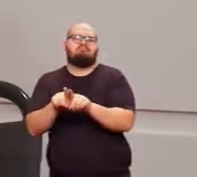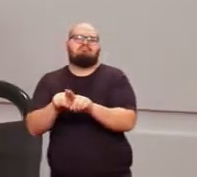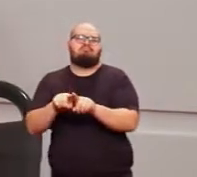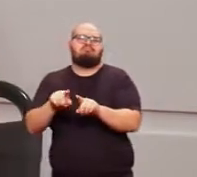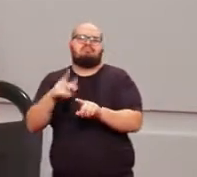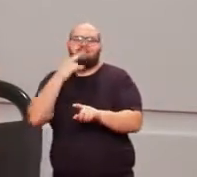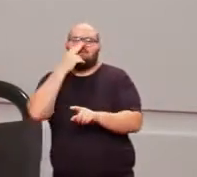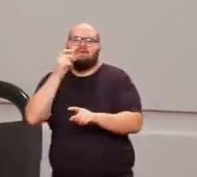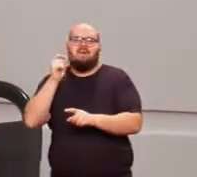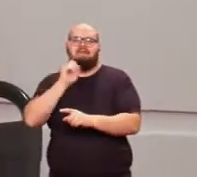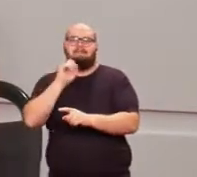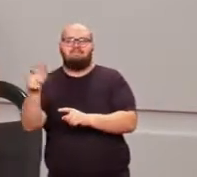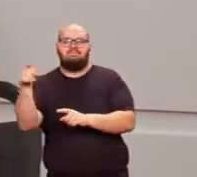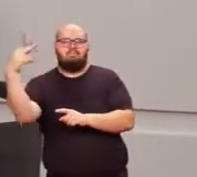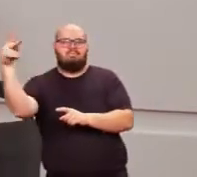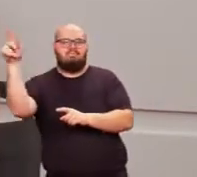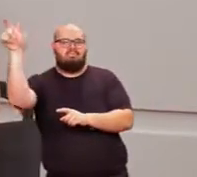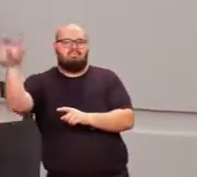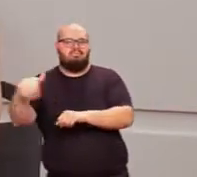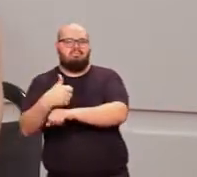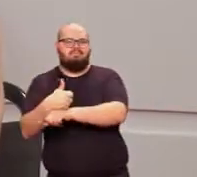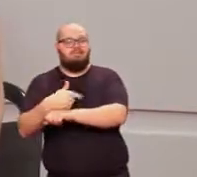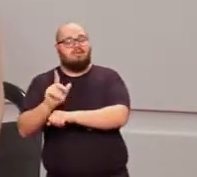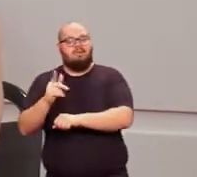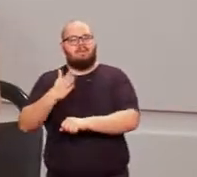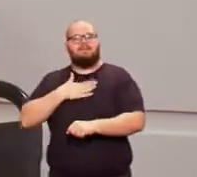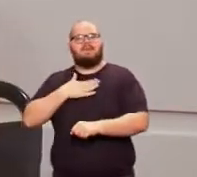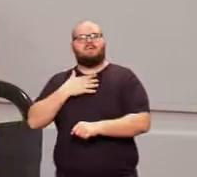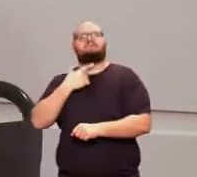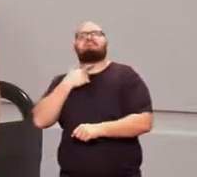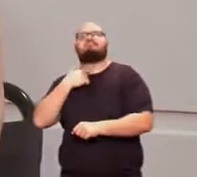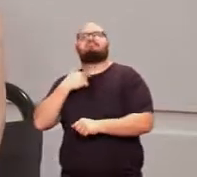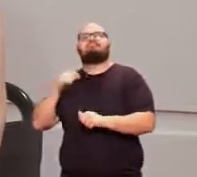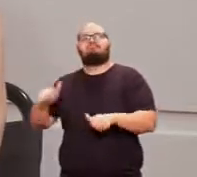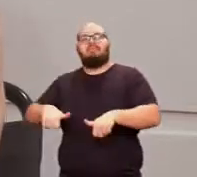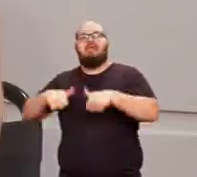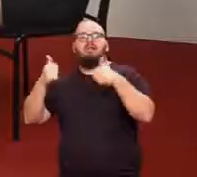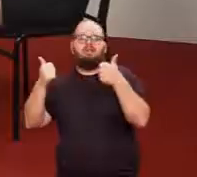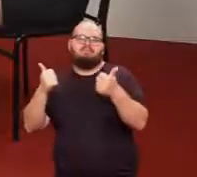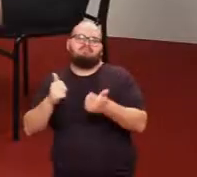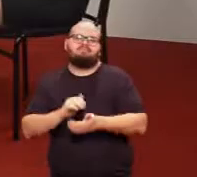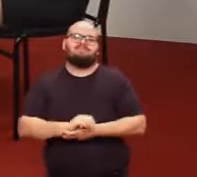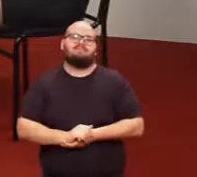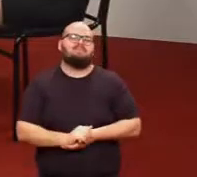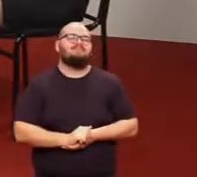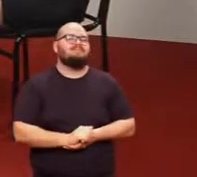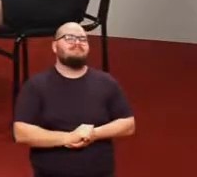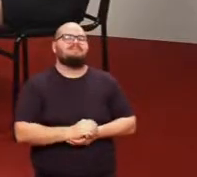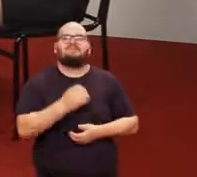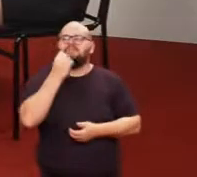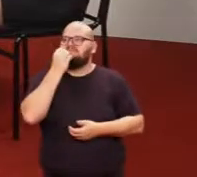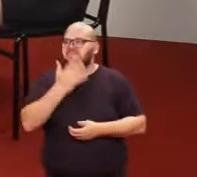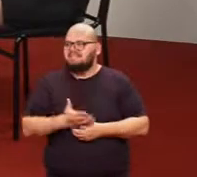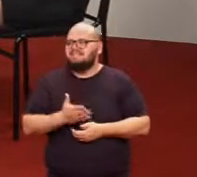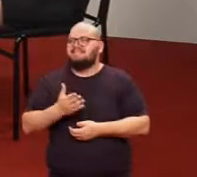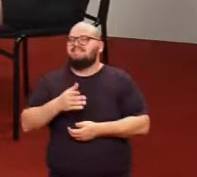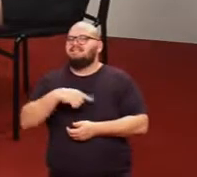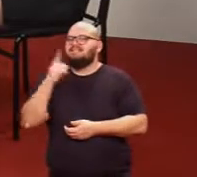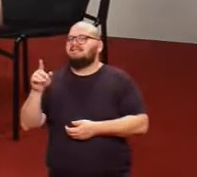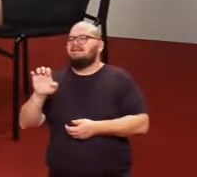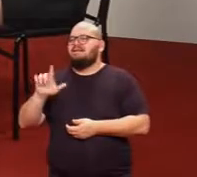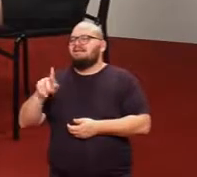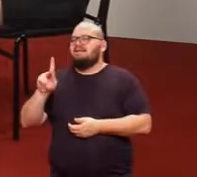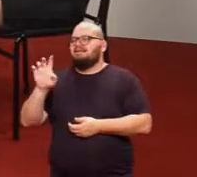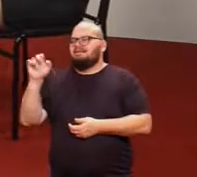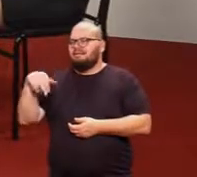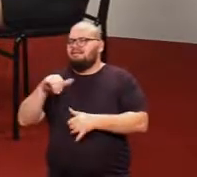seu desejo muito mais do que o desejo do próprio profissional, indicando um tipo de tratamento necessário. Muito bem. Professora Elke,